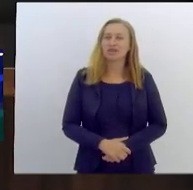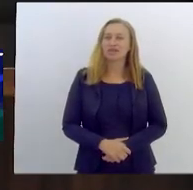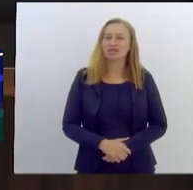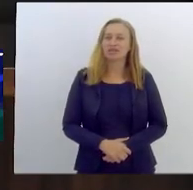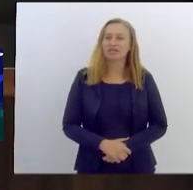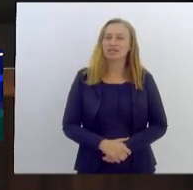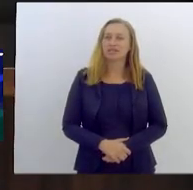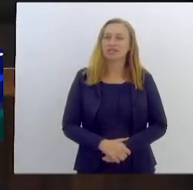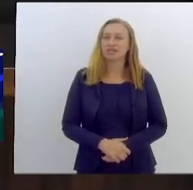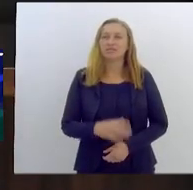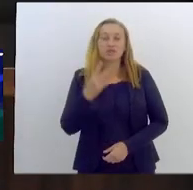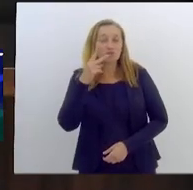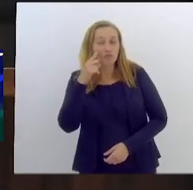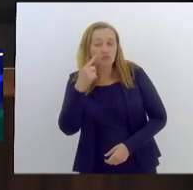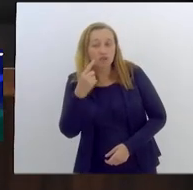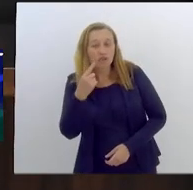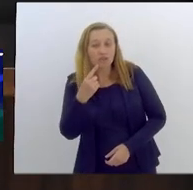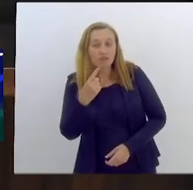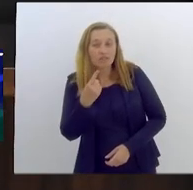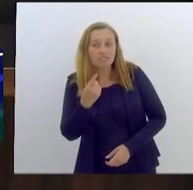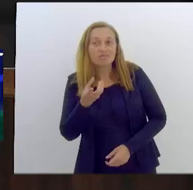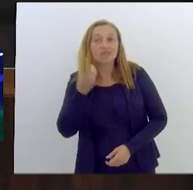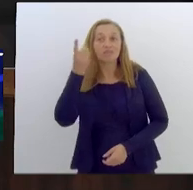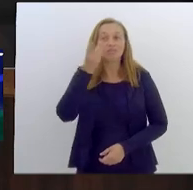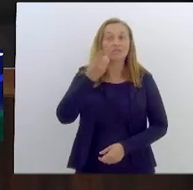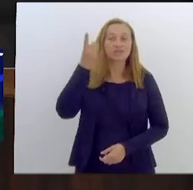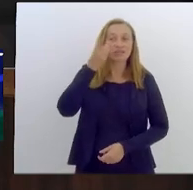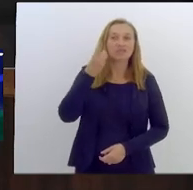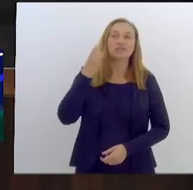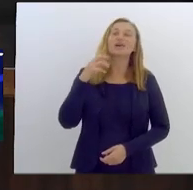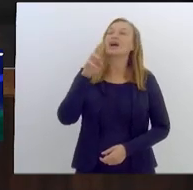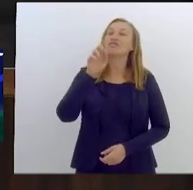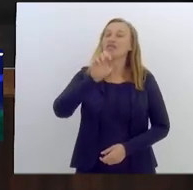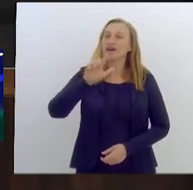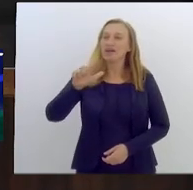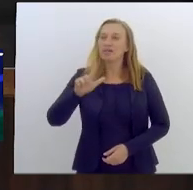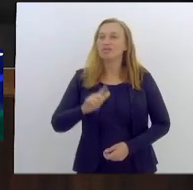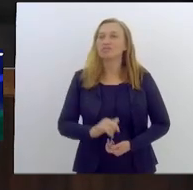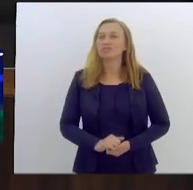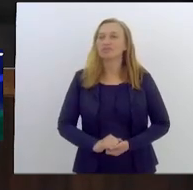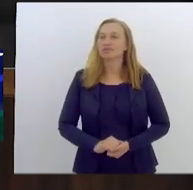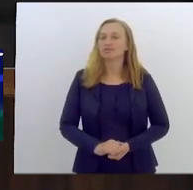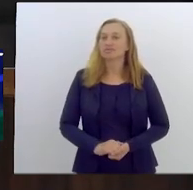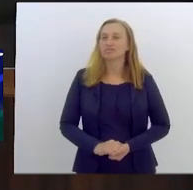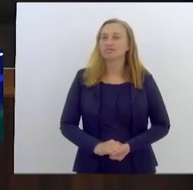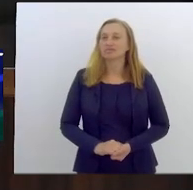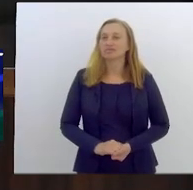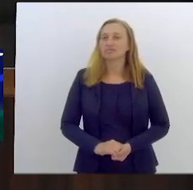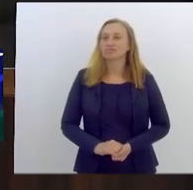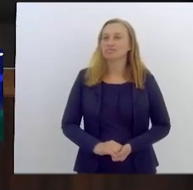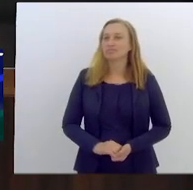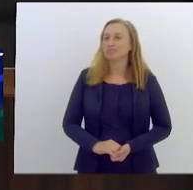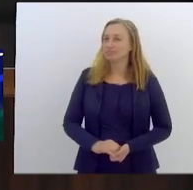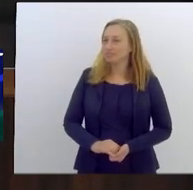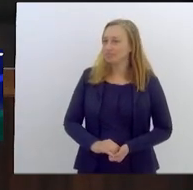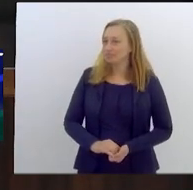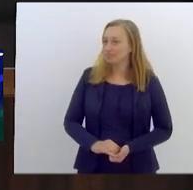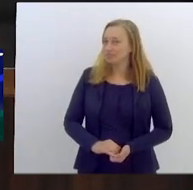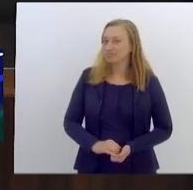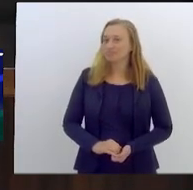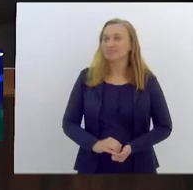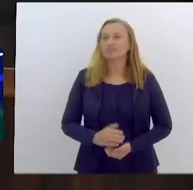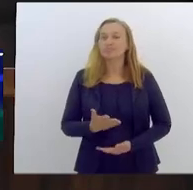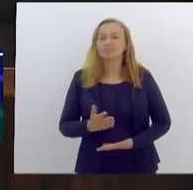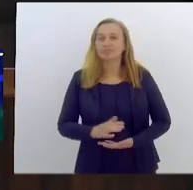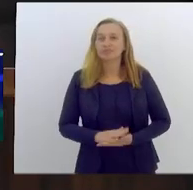Quem mais que eu estou vendo aqui? O deputado Rafael do Gordo. Deputado, uma parte, senhora deputada. O deputado... É